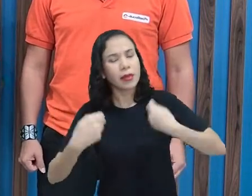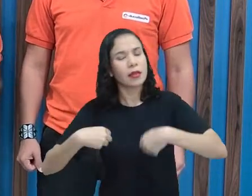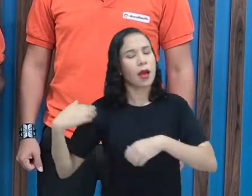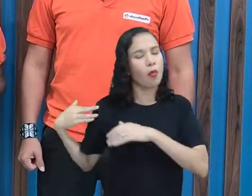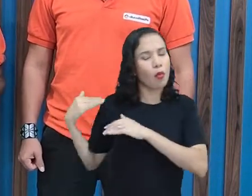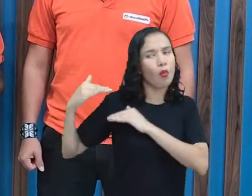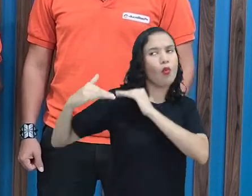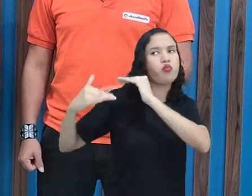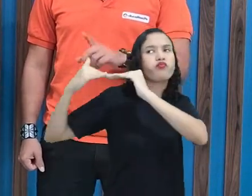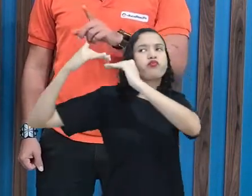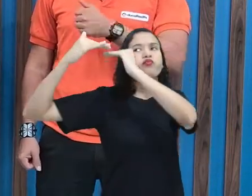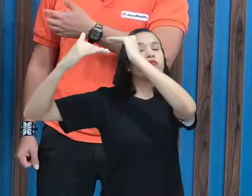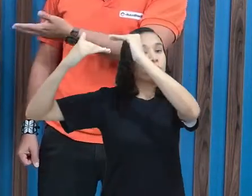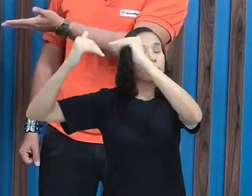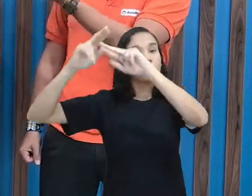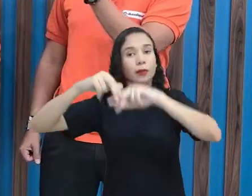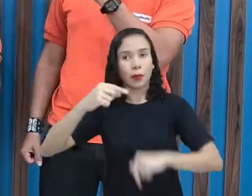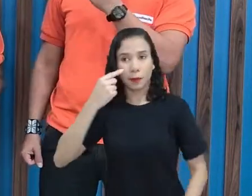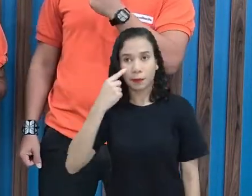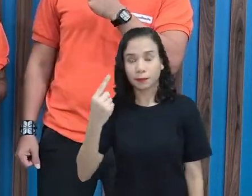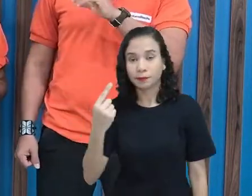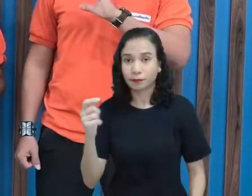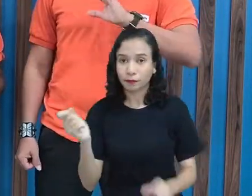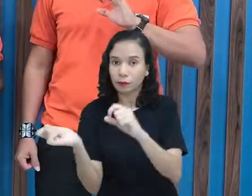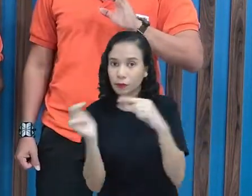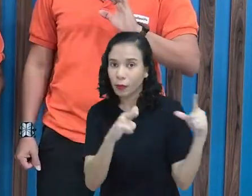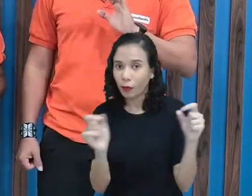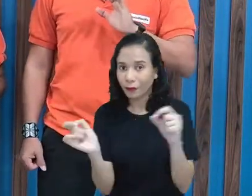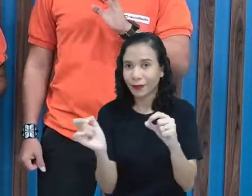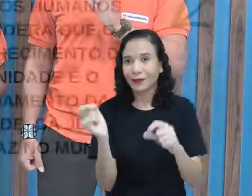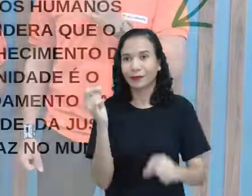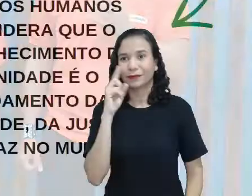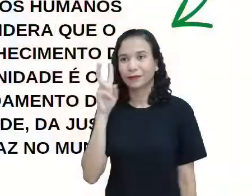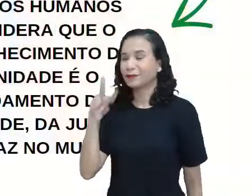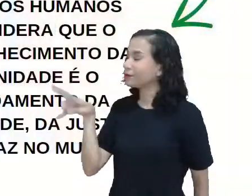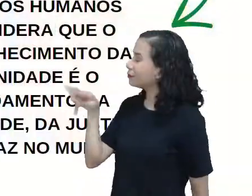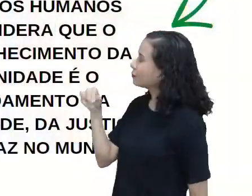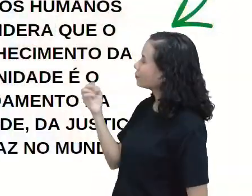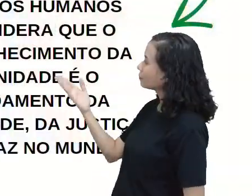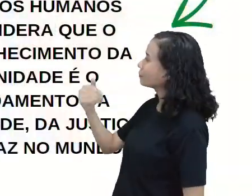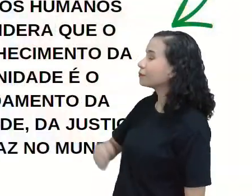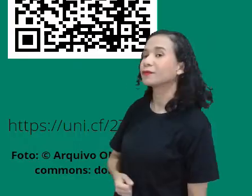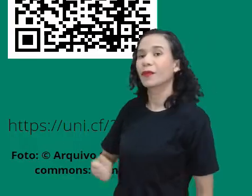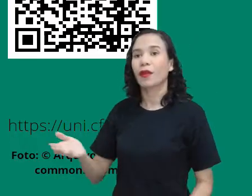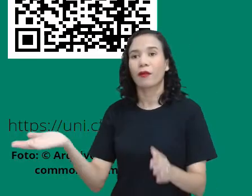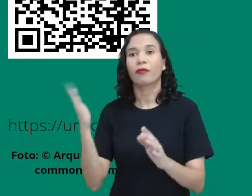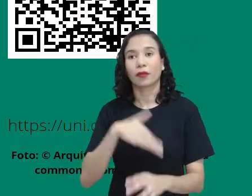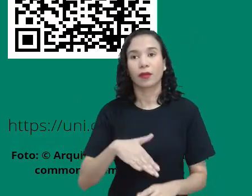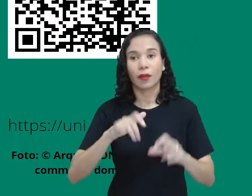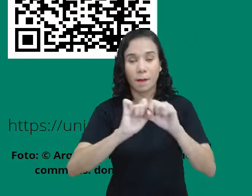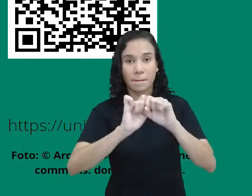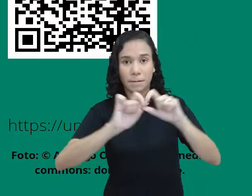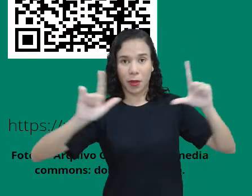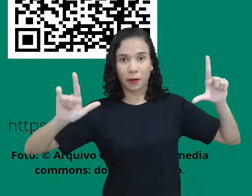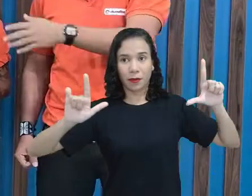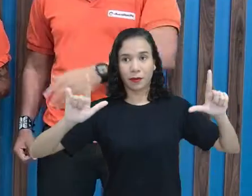acompanhamento, né, Armando? E eu queria que tu voltasse um slide aí, agora aproveitar que a imagem tá... Isso. Não, volta, abre pra